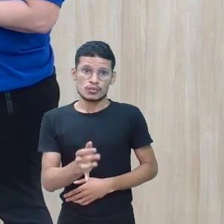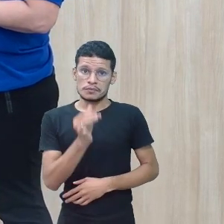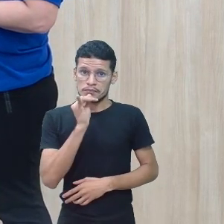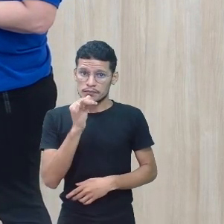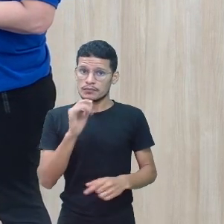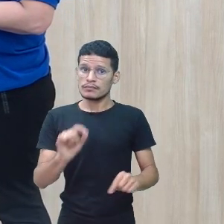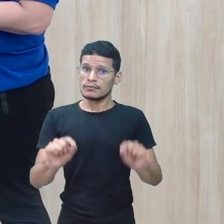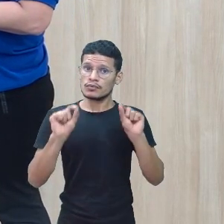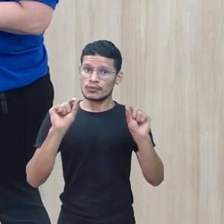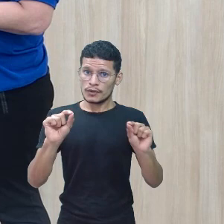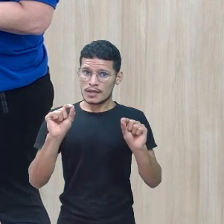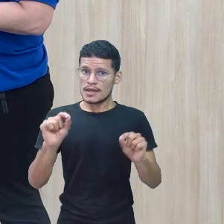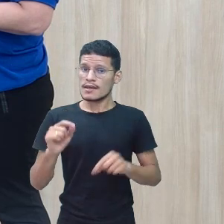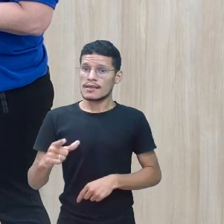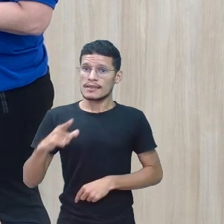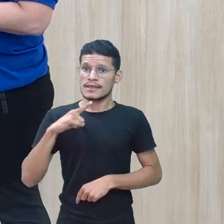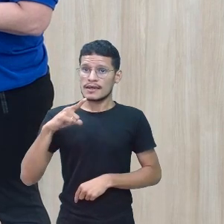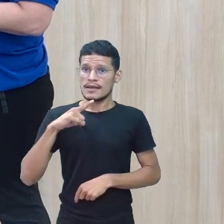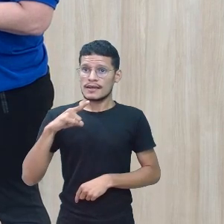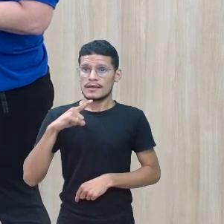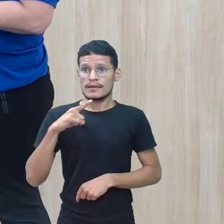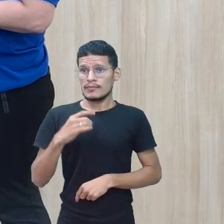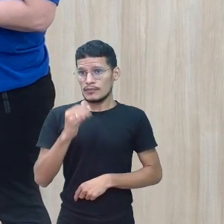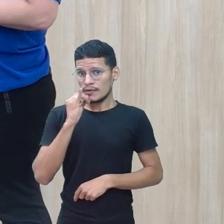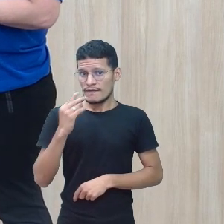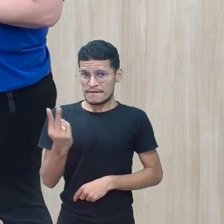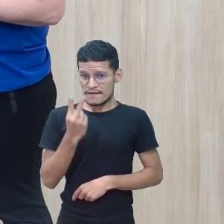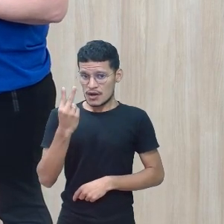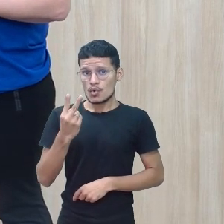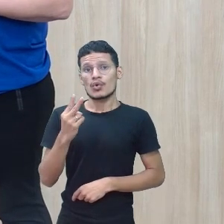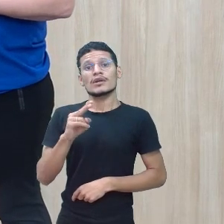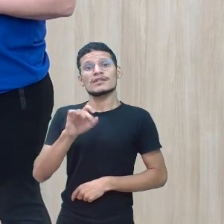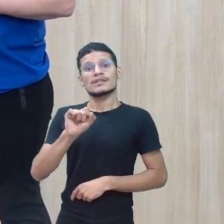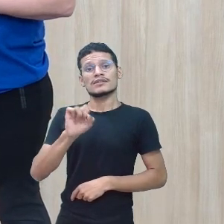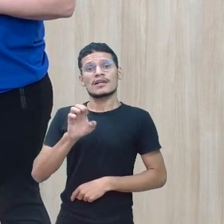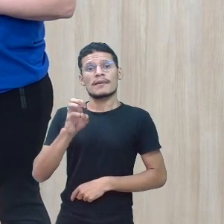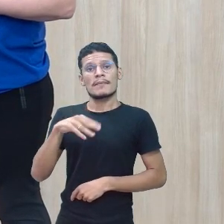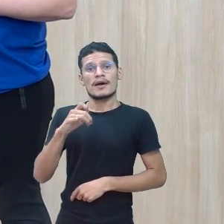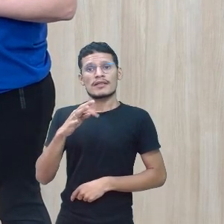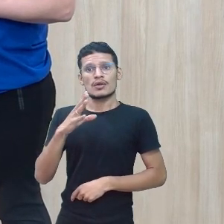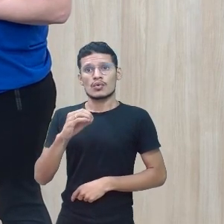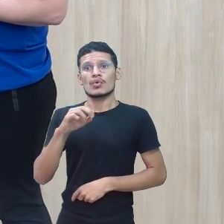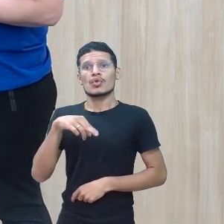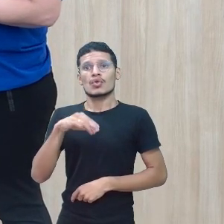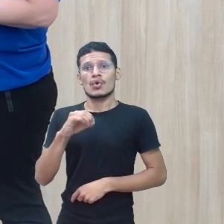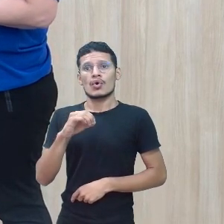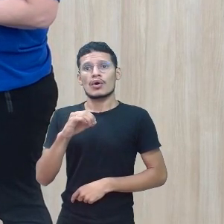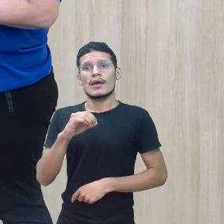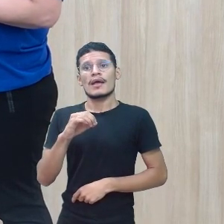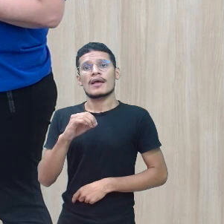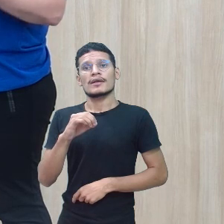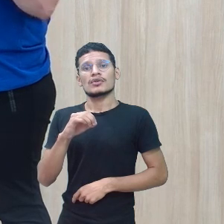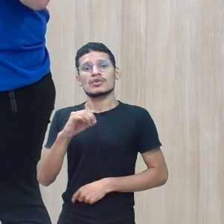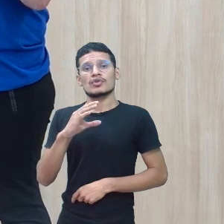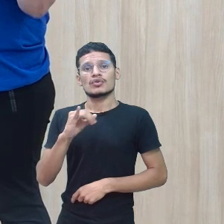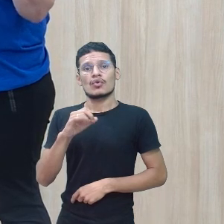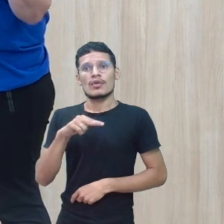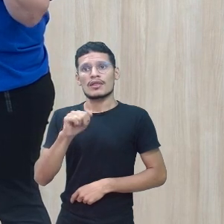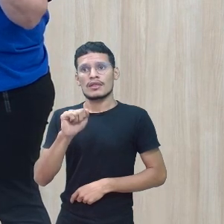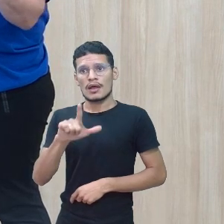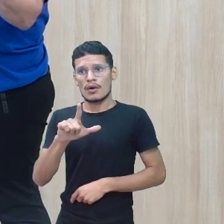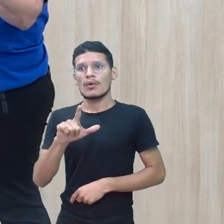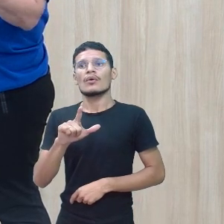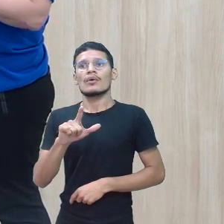não é? Nós temos este valor semântico nocional, não é? É de